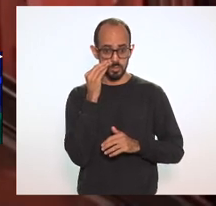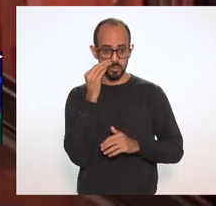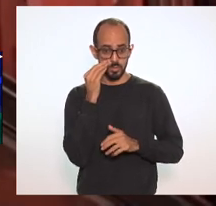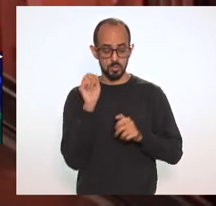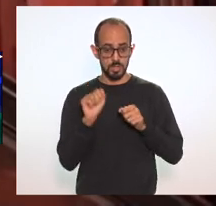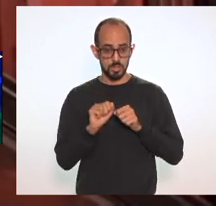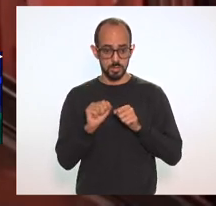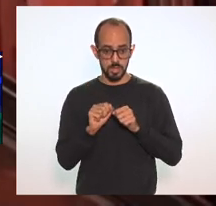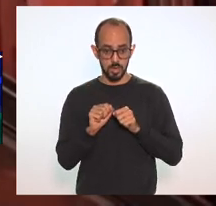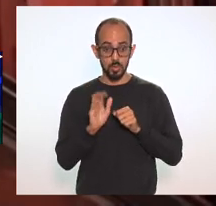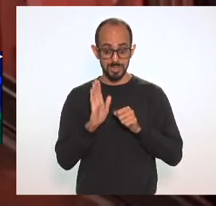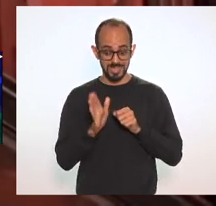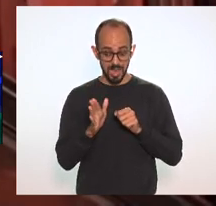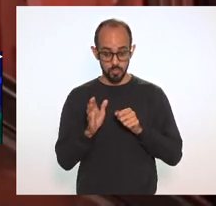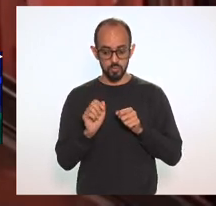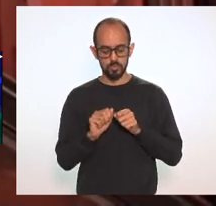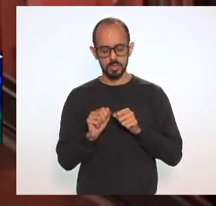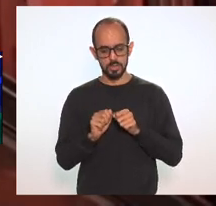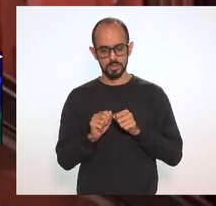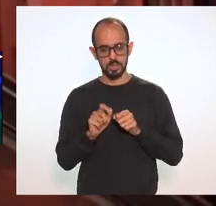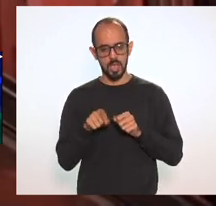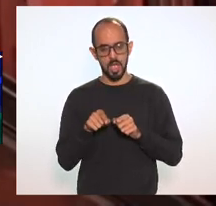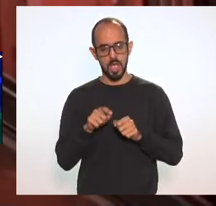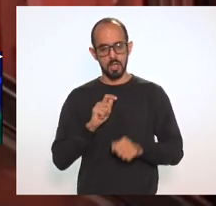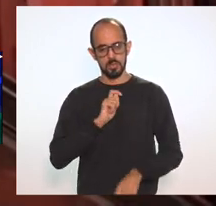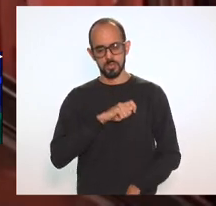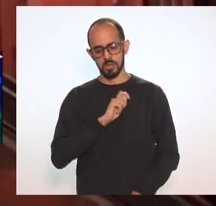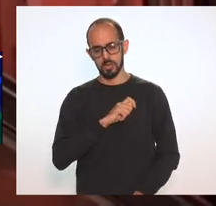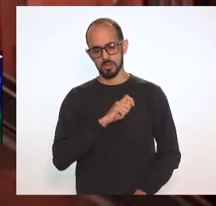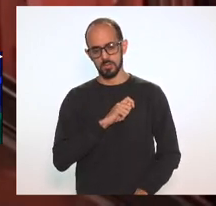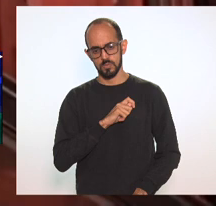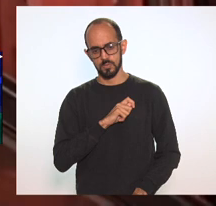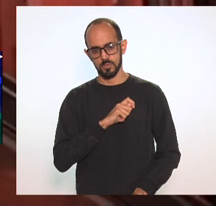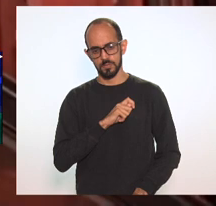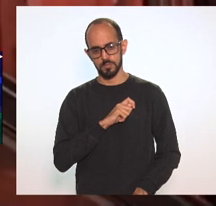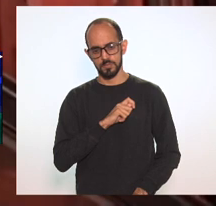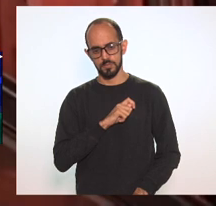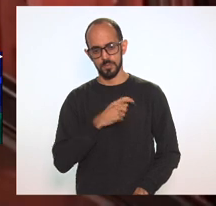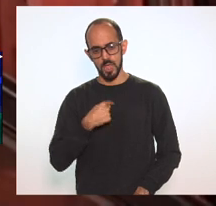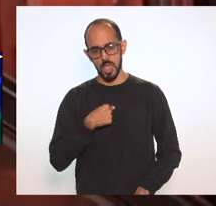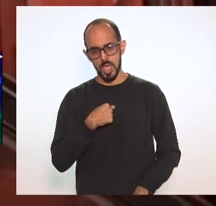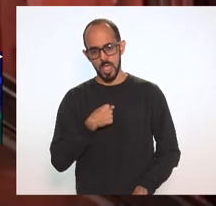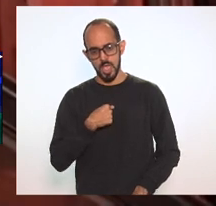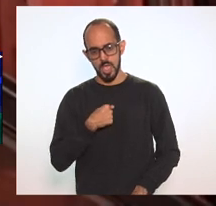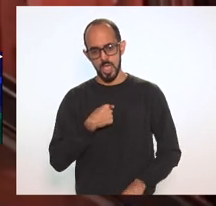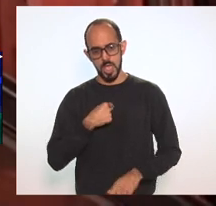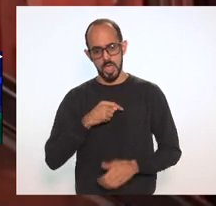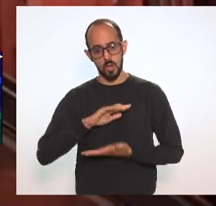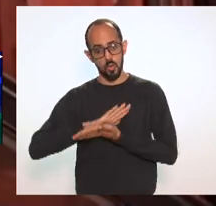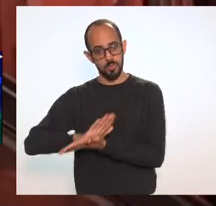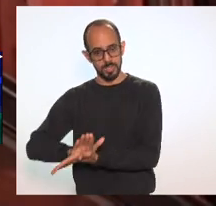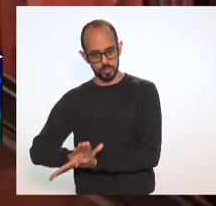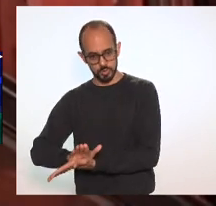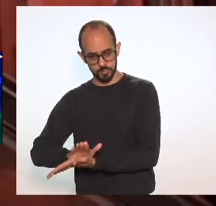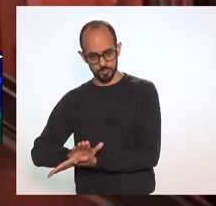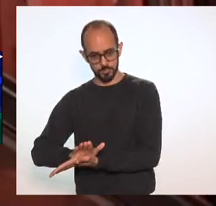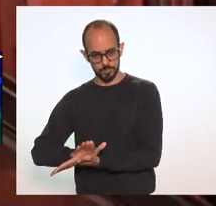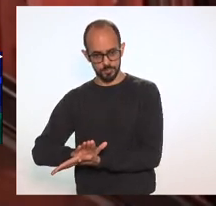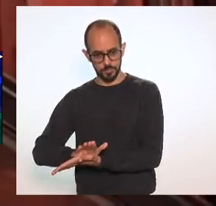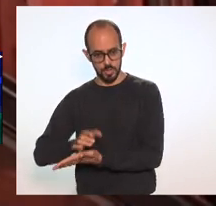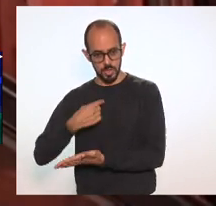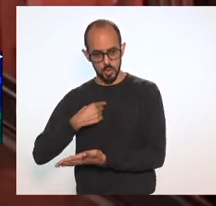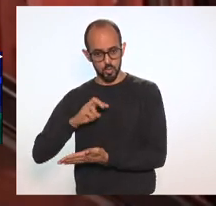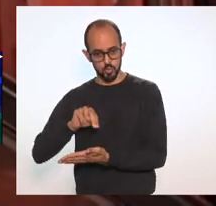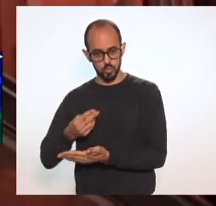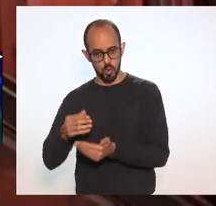já fizeram com a pandemia covardia o senhor presidente eu sou totalmente controlado sou